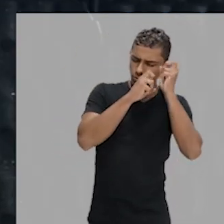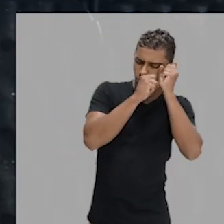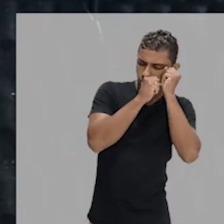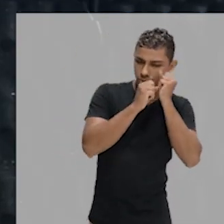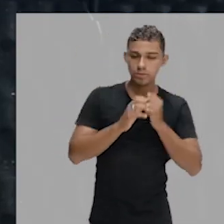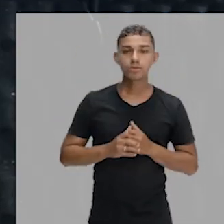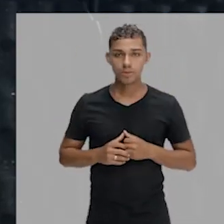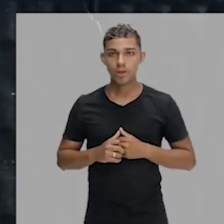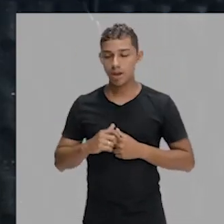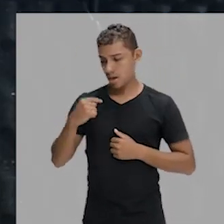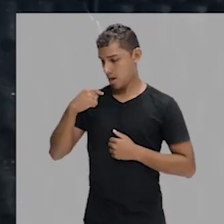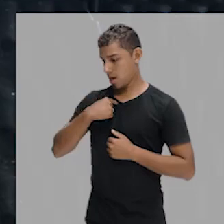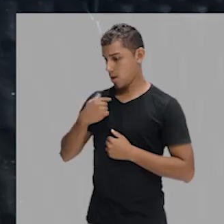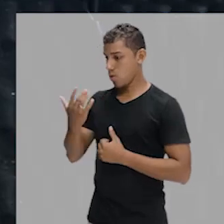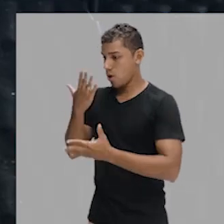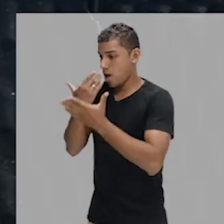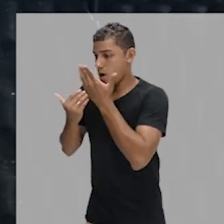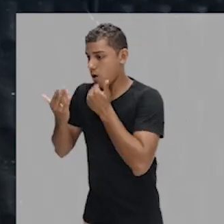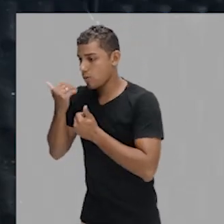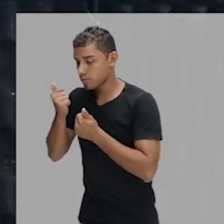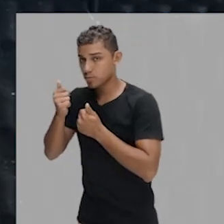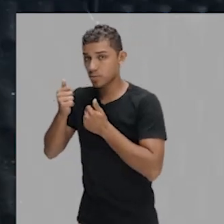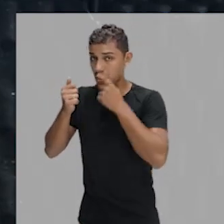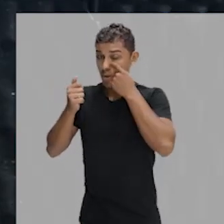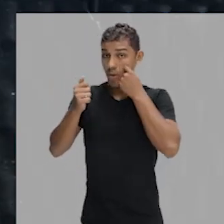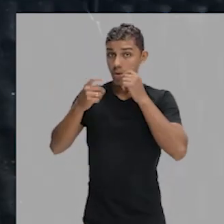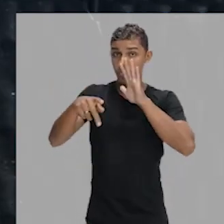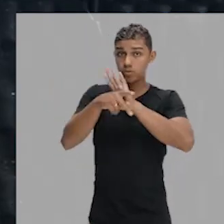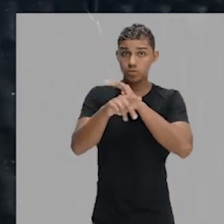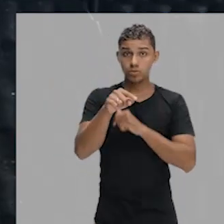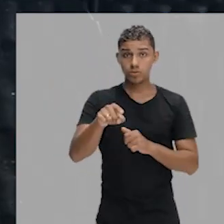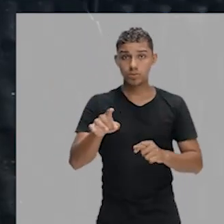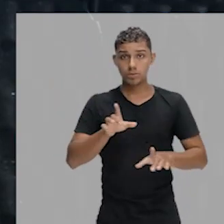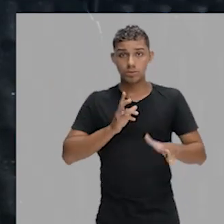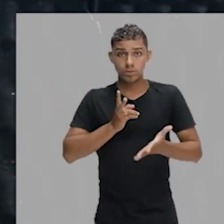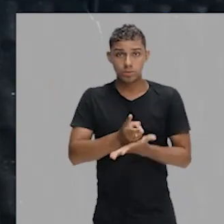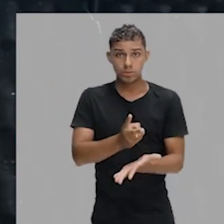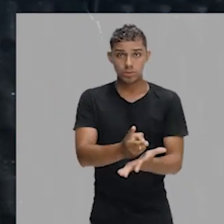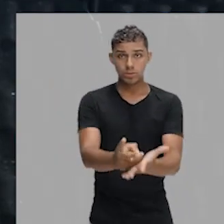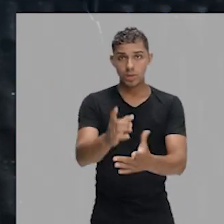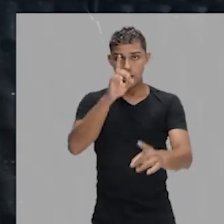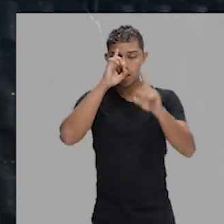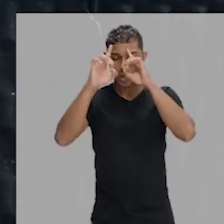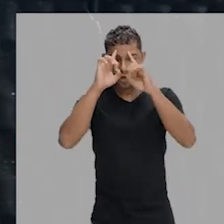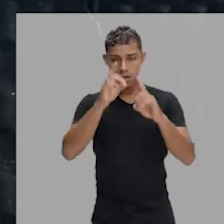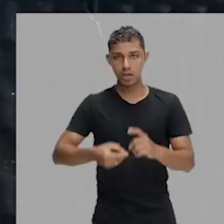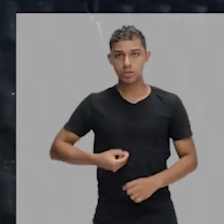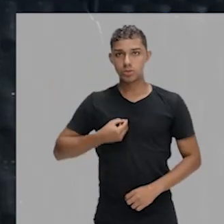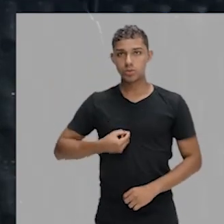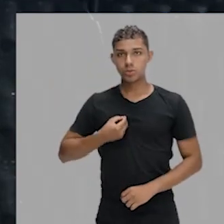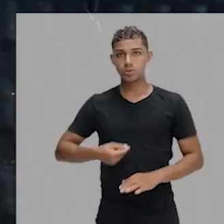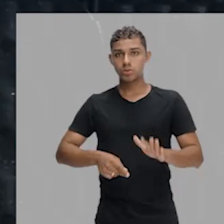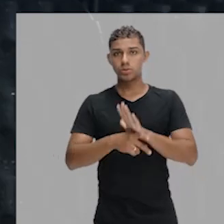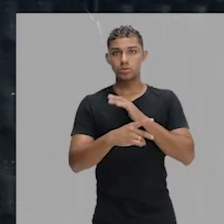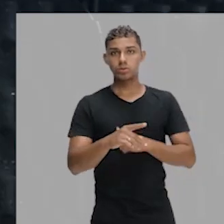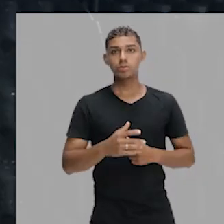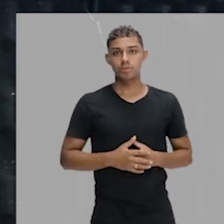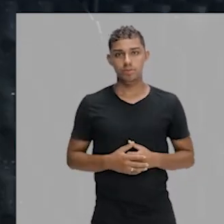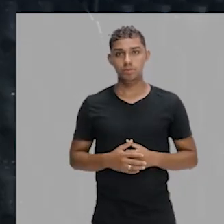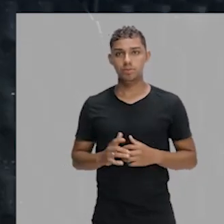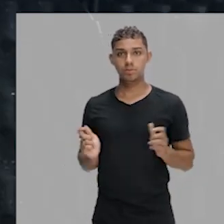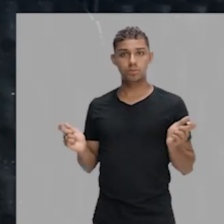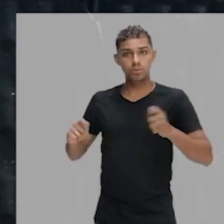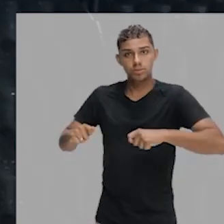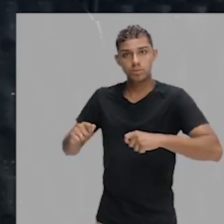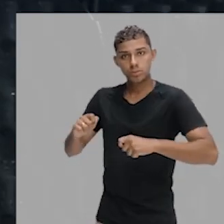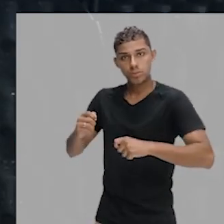eu como. Então, são coisas que você faz permanentemente na sua vida. Elas fazem parte do seu cotidiano ou da